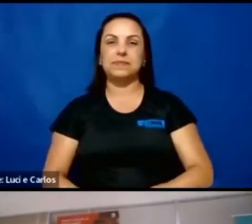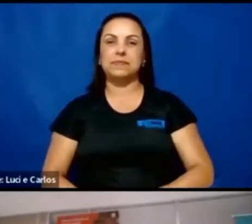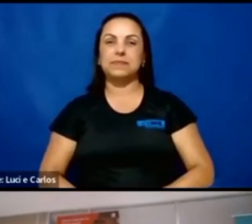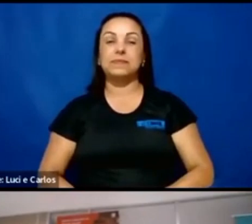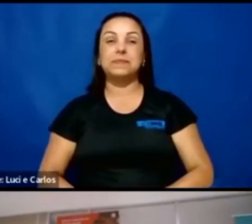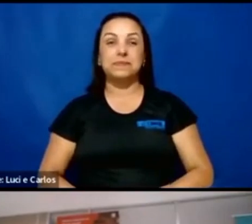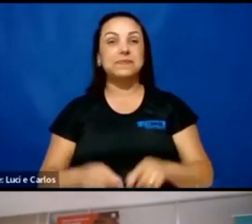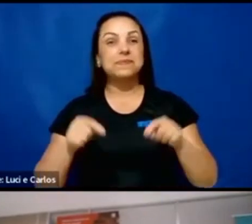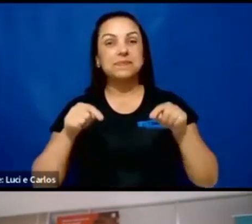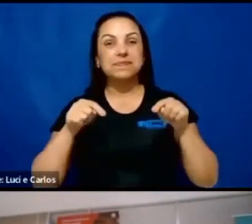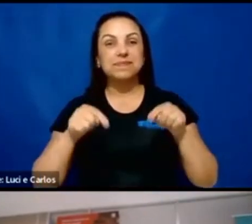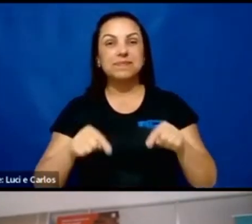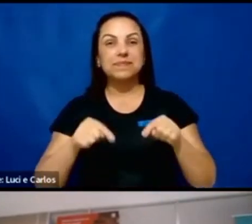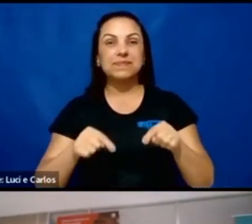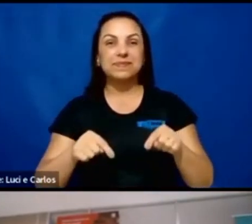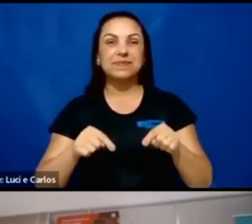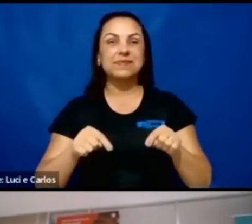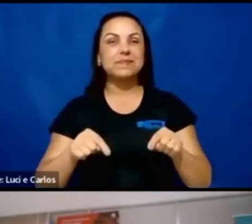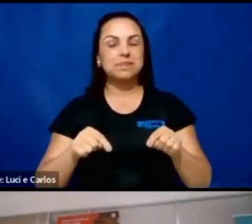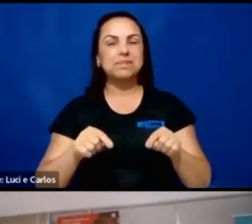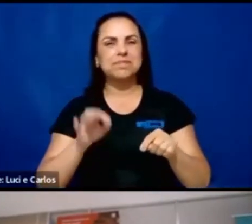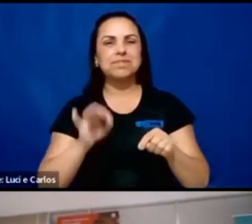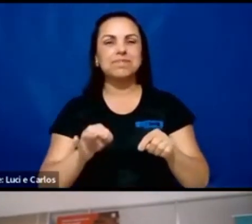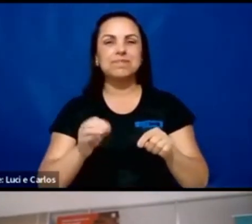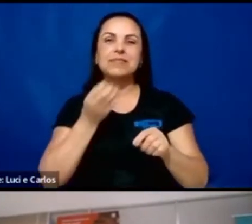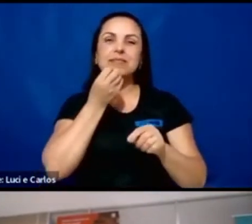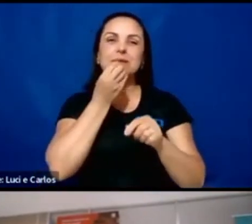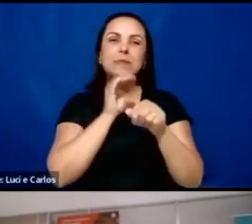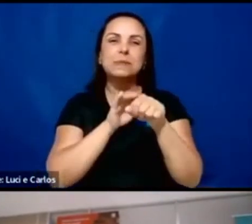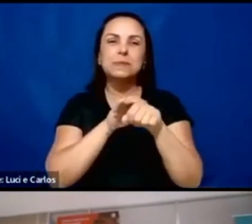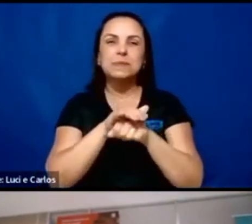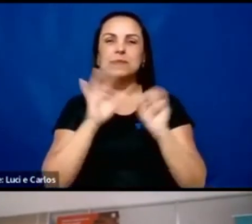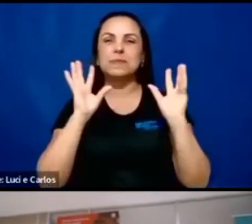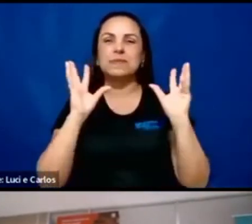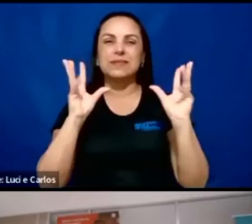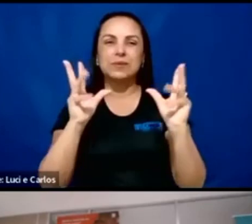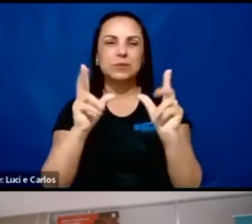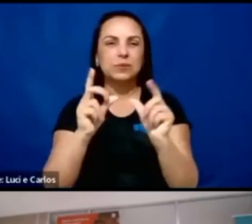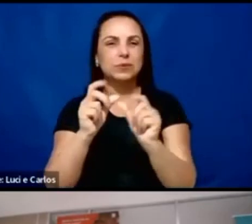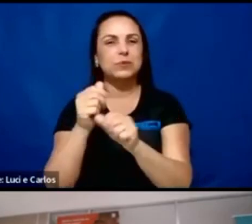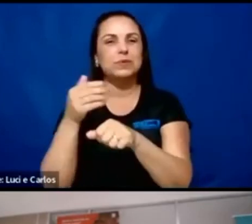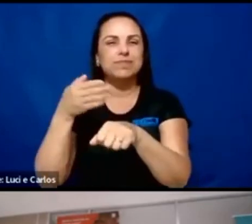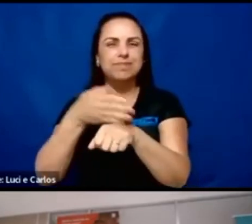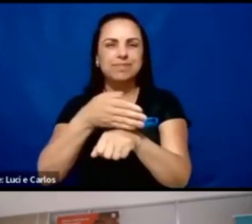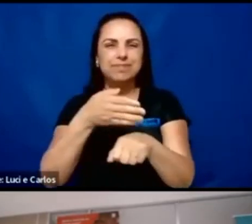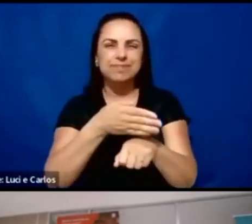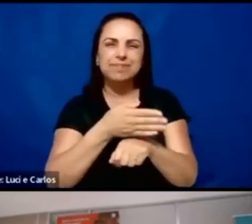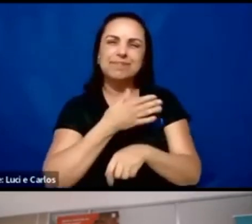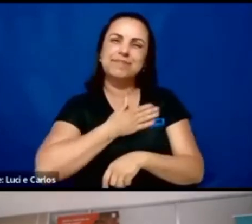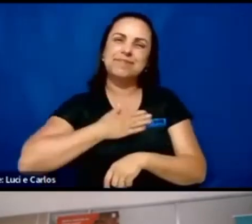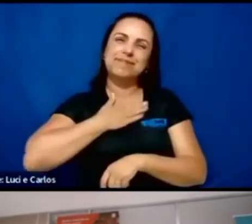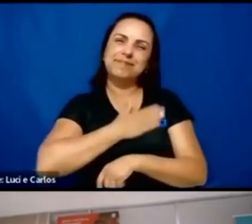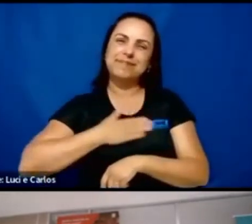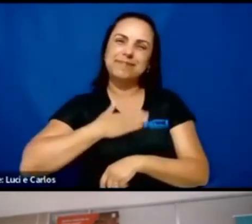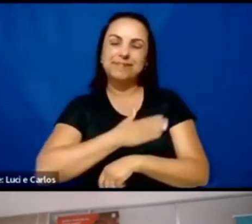Agora sim, né, pessoal, em definitivo, muito boa noite a todos. Sejam todos muito bem-vindos. E uma